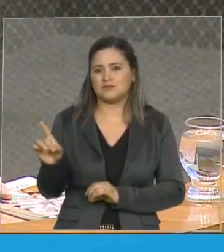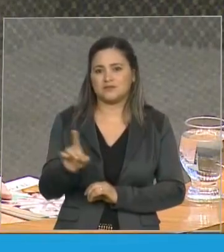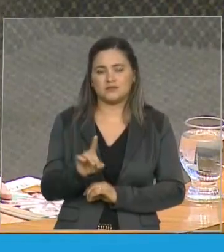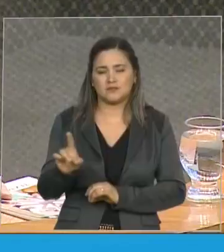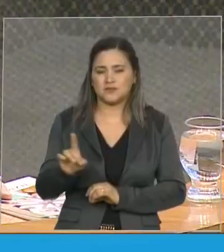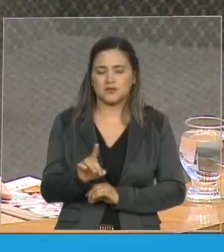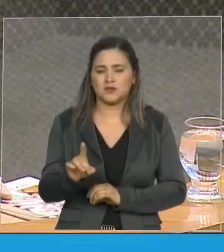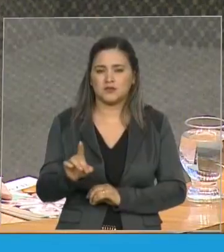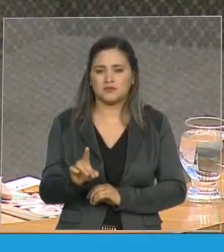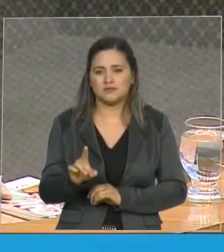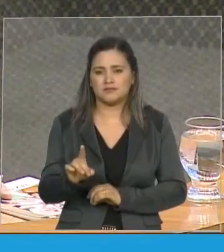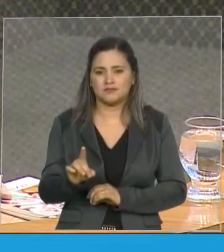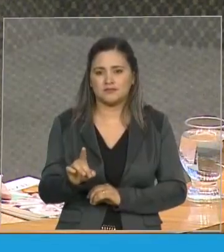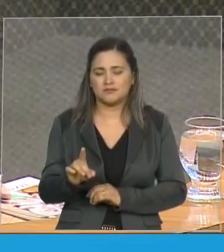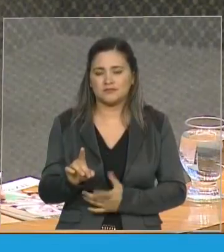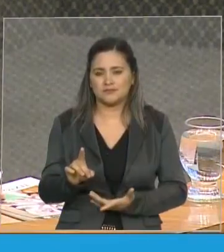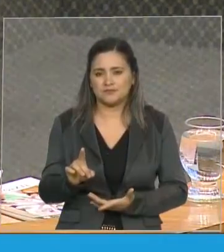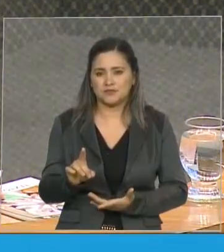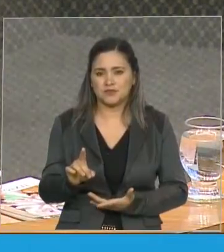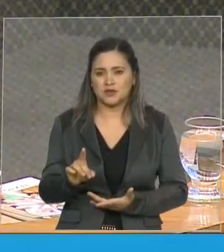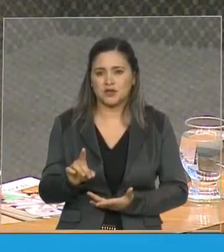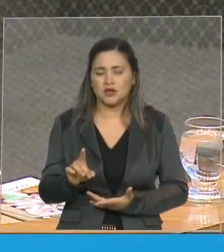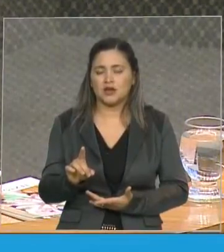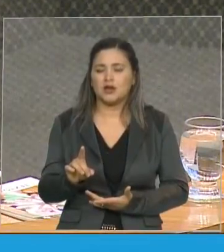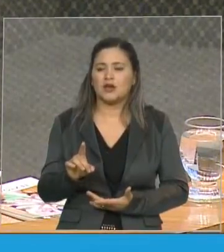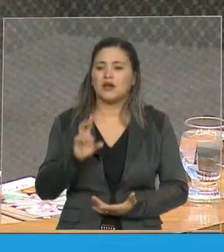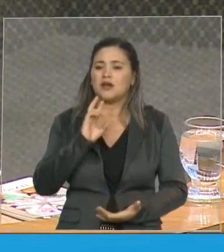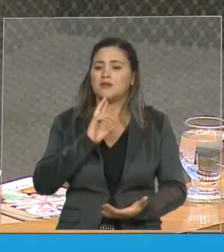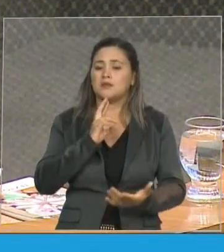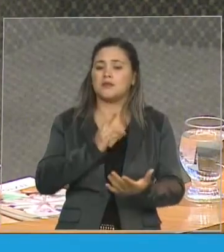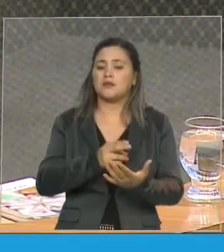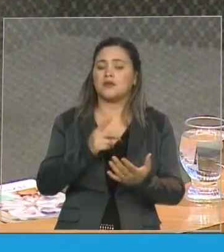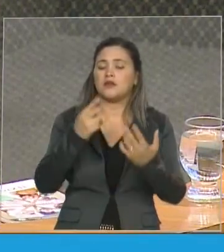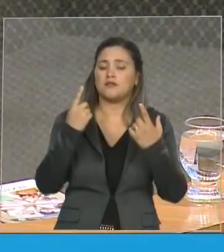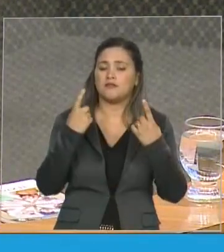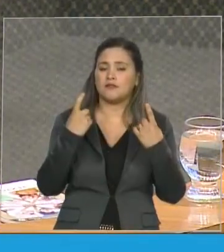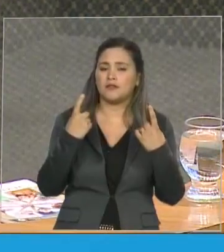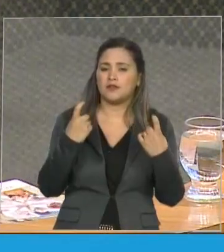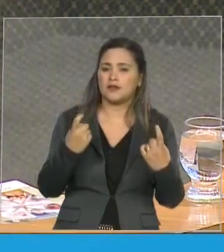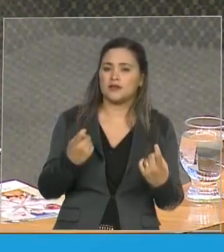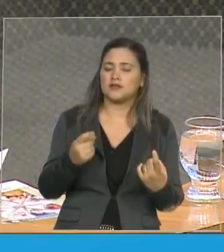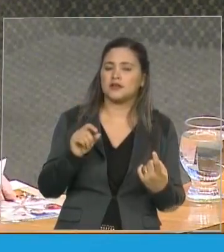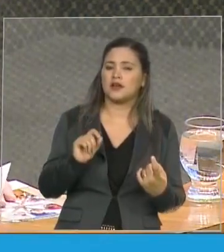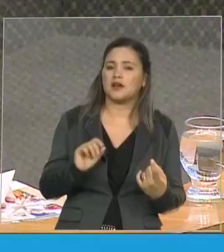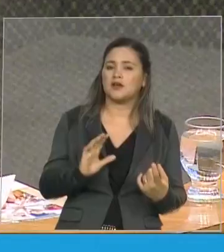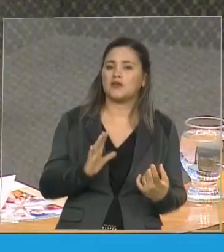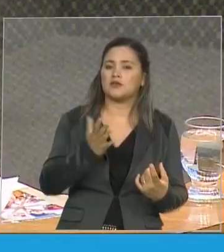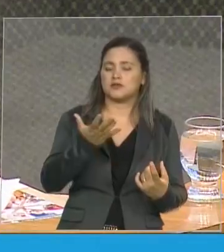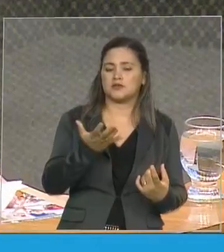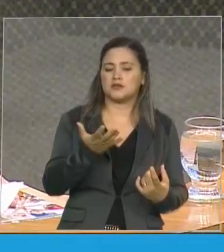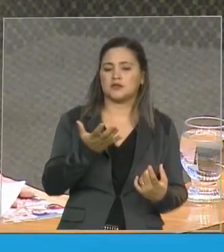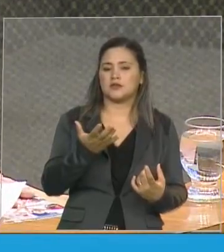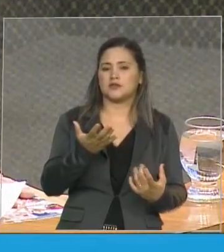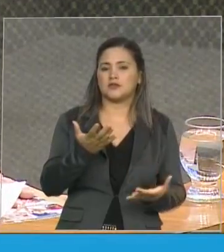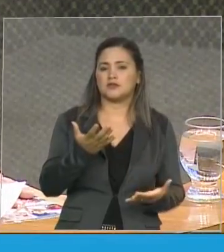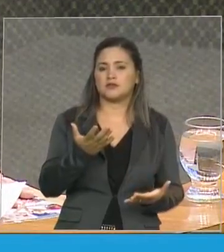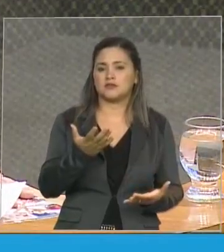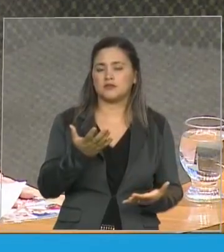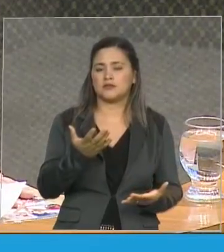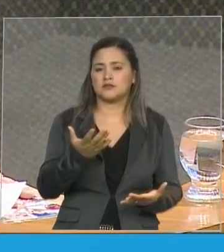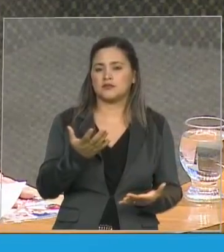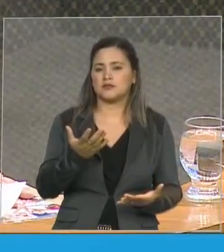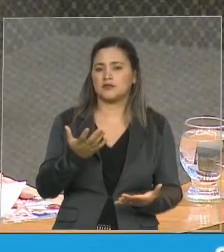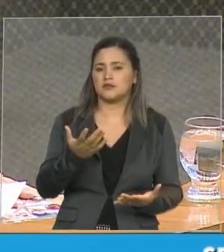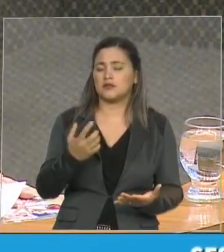A resposta à violência que tem sido dada até agora, então, tem sido uma resposta, a